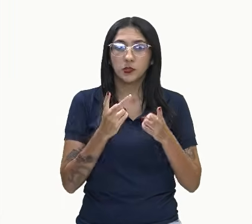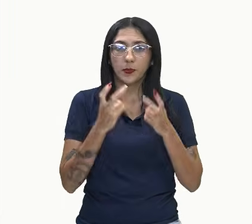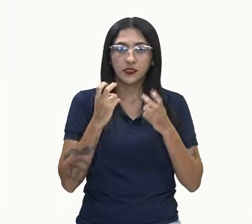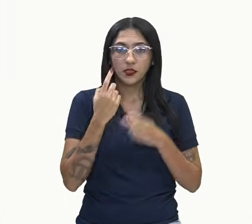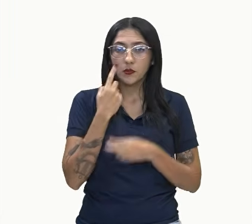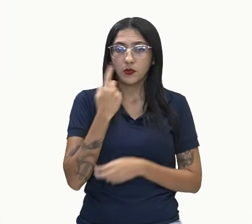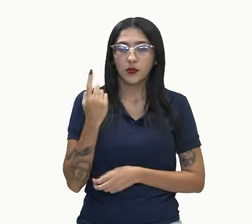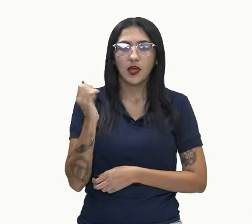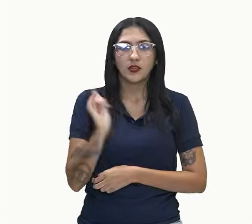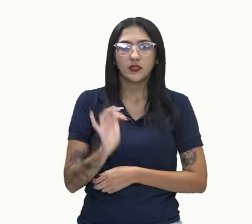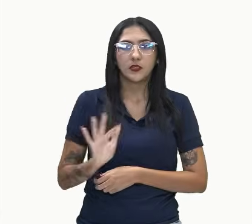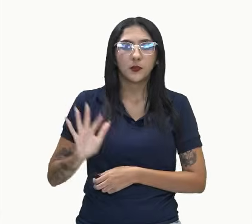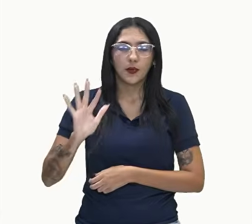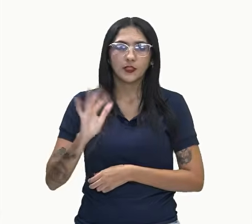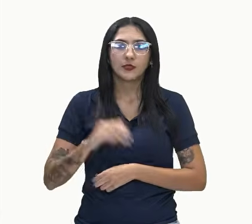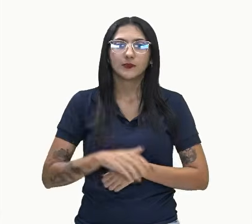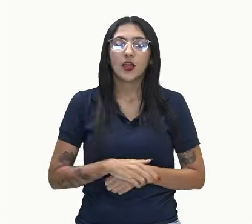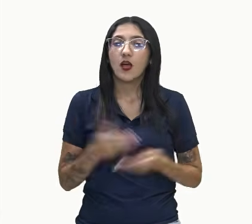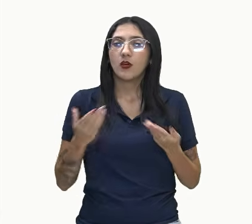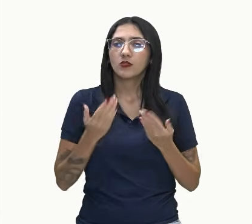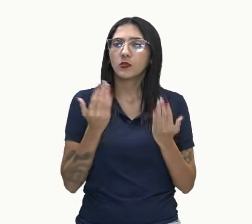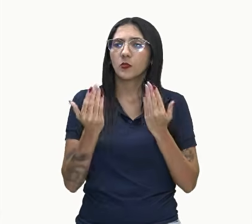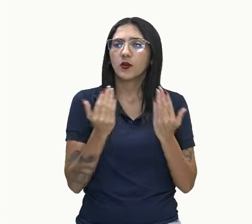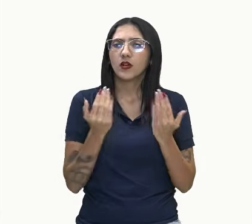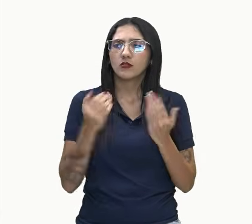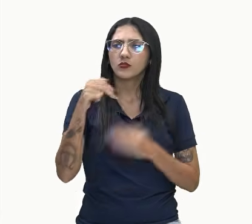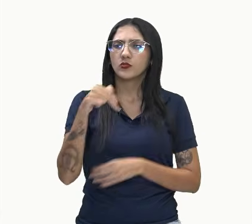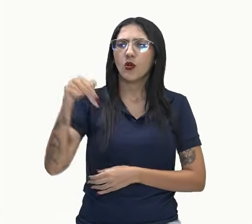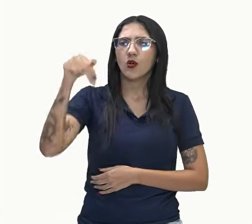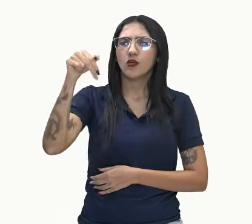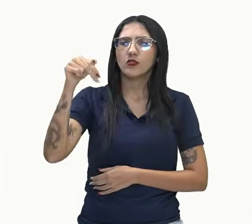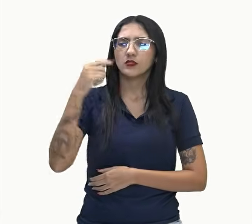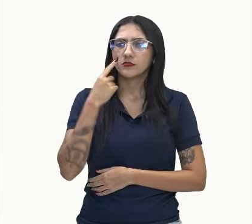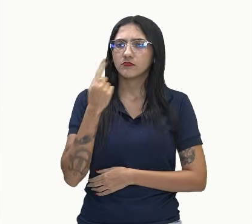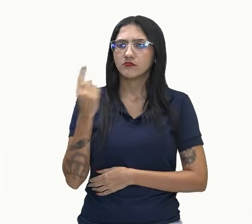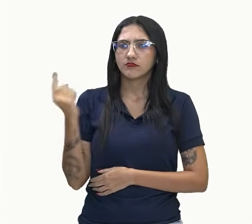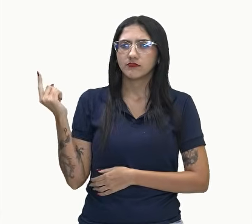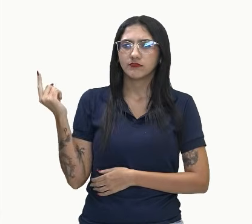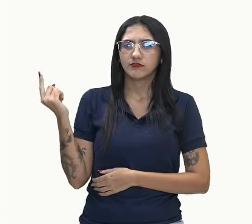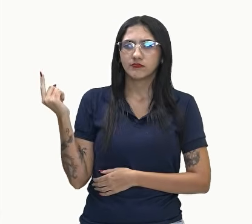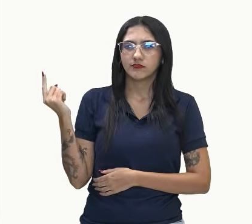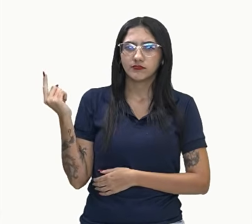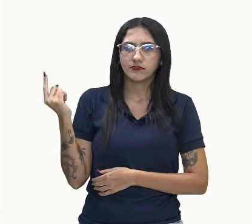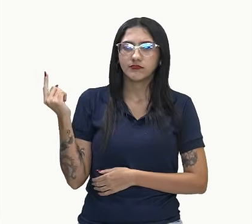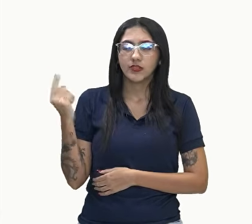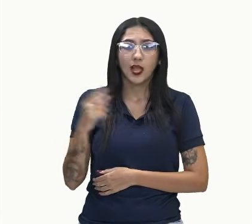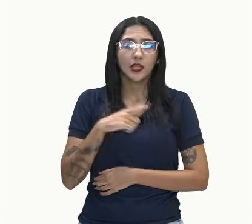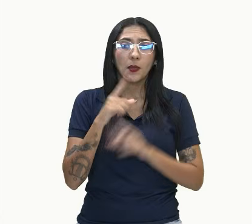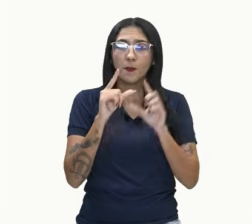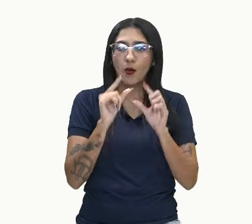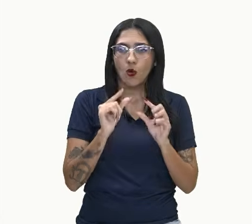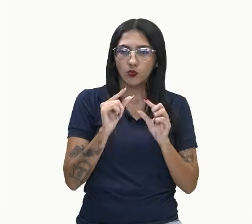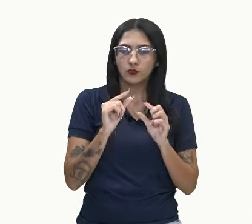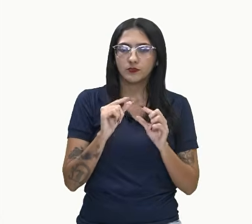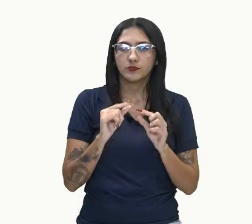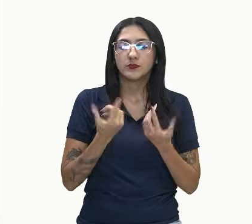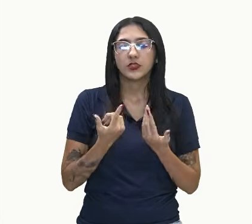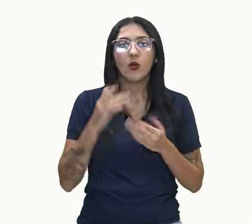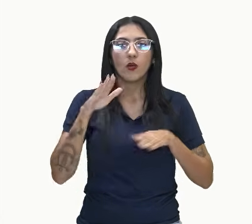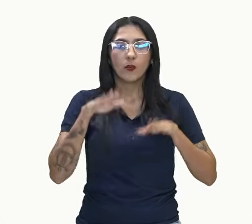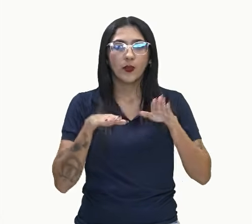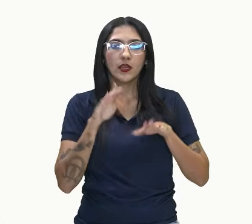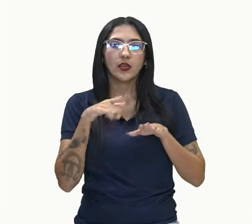solar maior, enquanto no hemisfério norte, a incidência solar está menor. Então, a latitude,